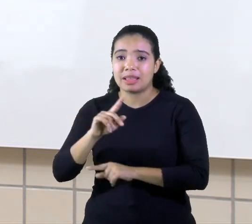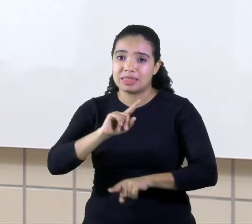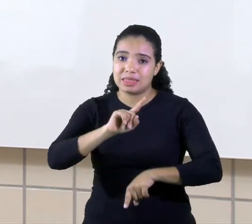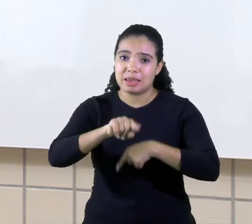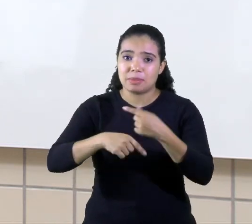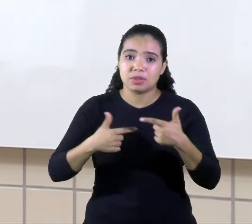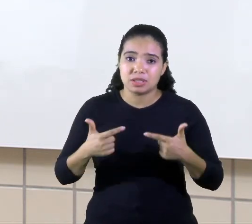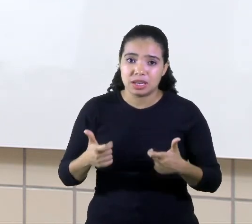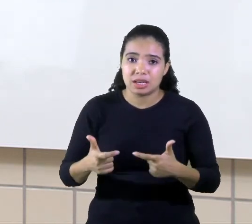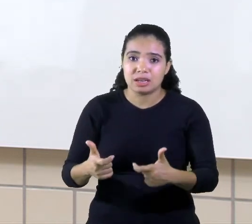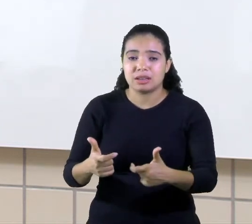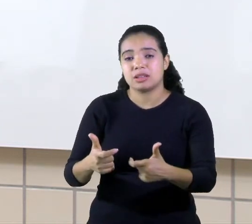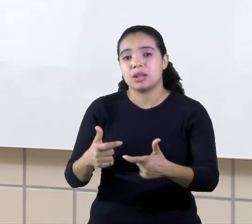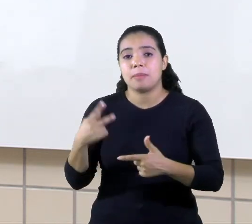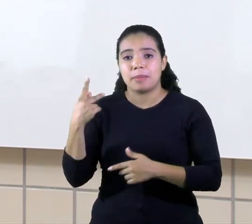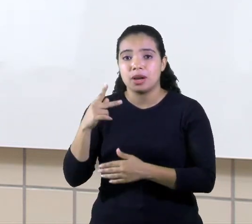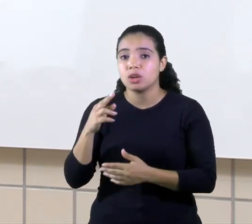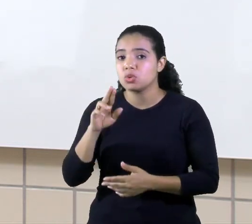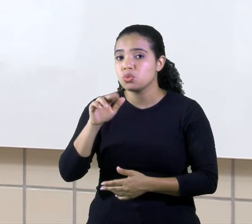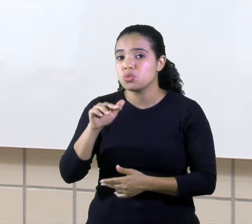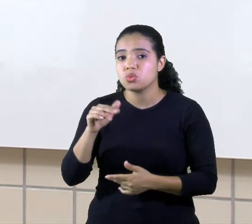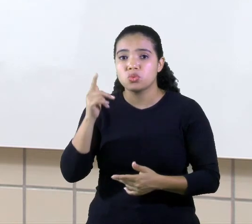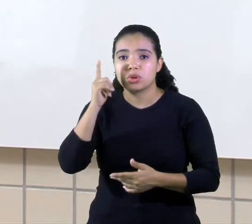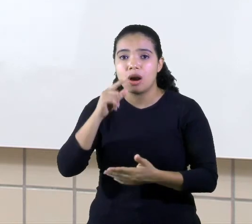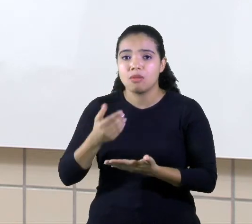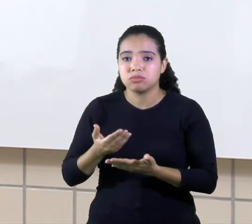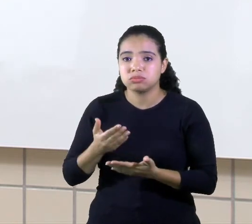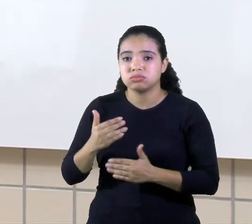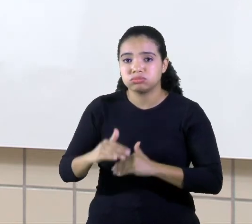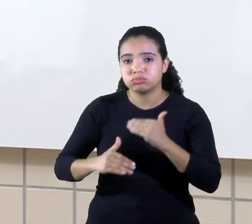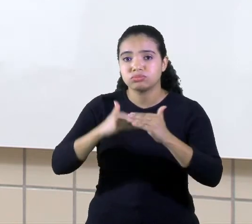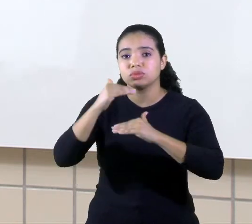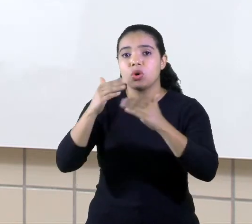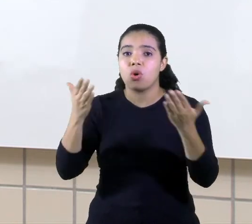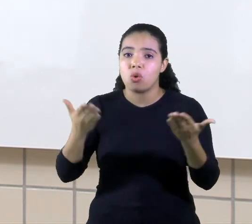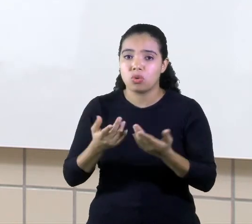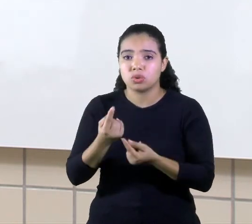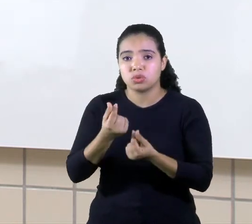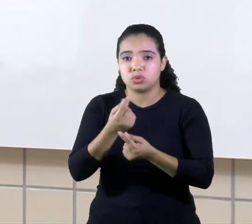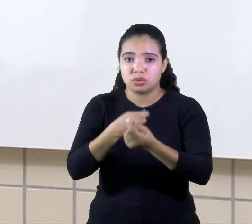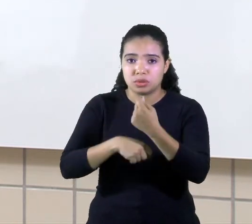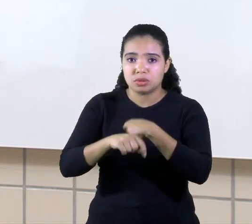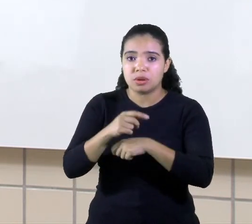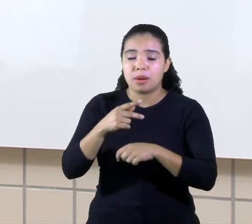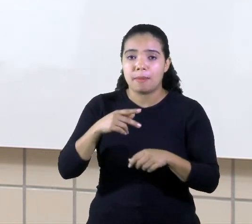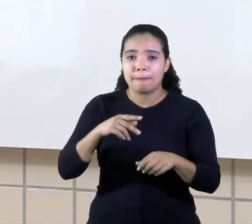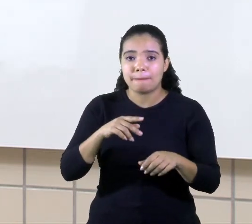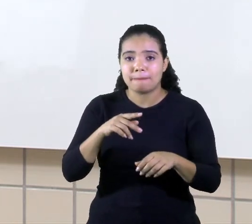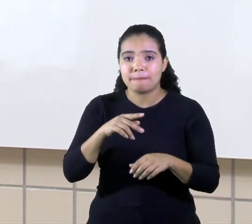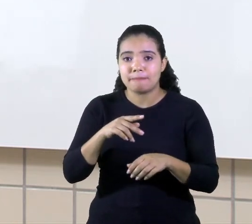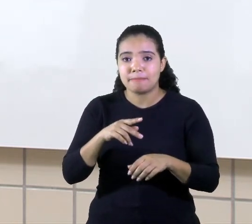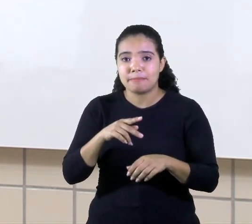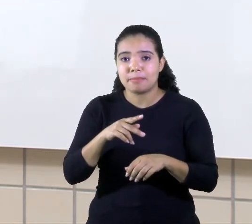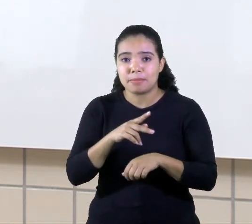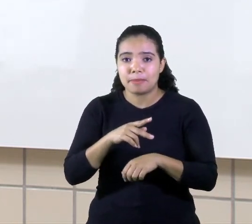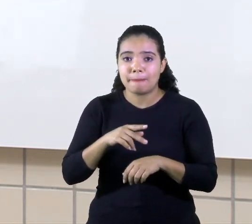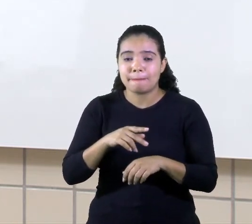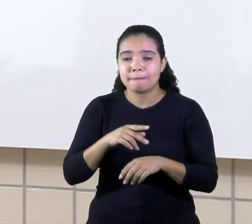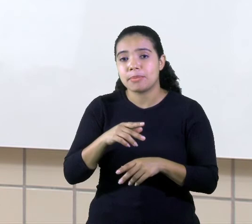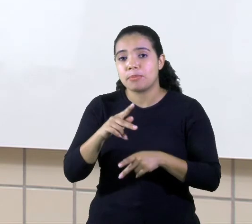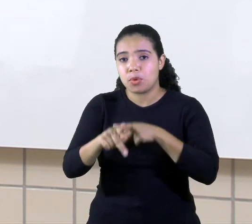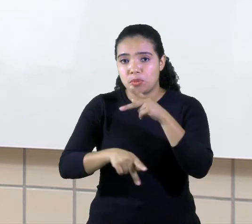mais conseguiu se reestruturar. Economicamente é um país pobre, tem uma população pobre,